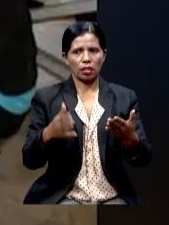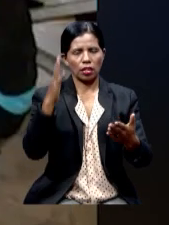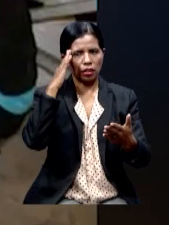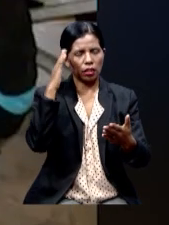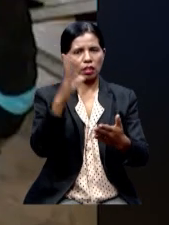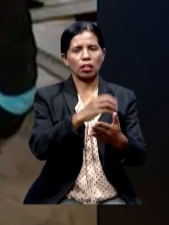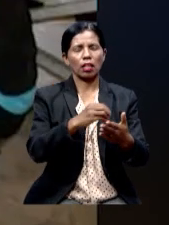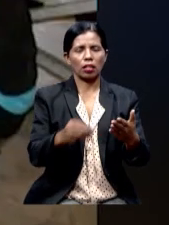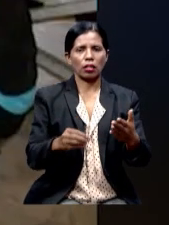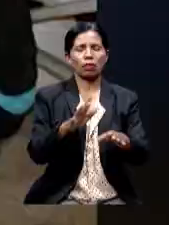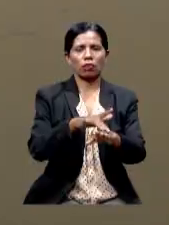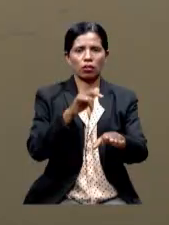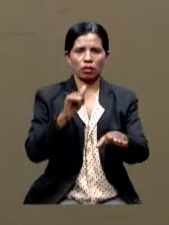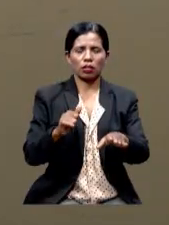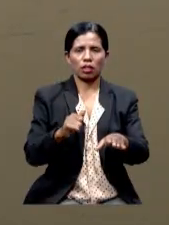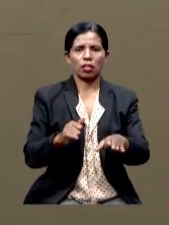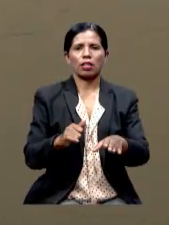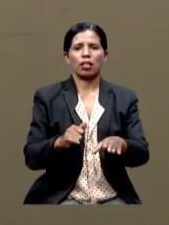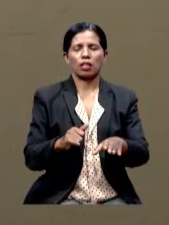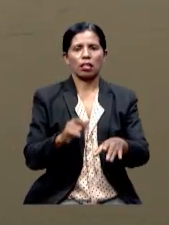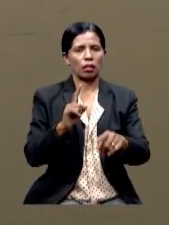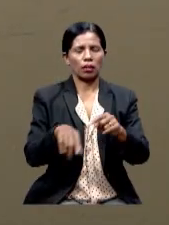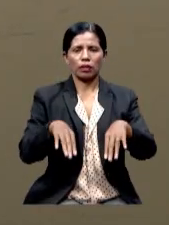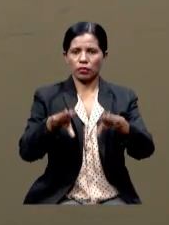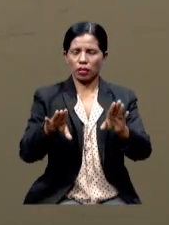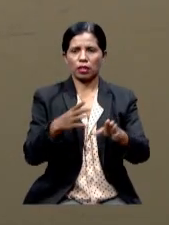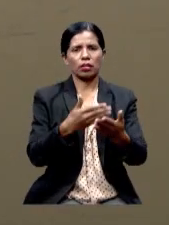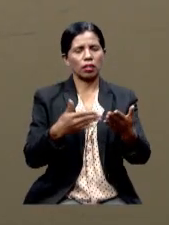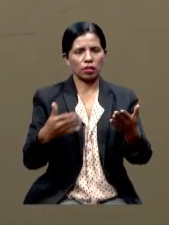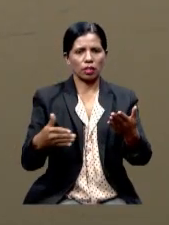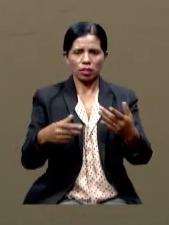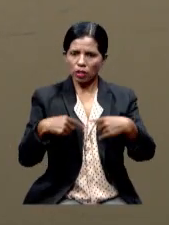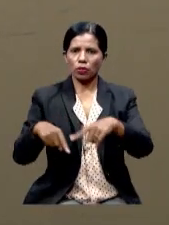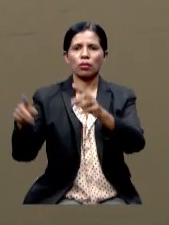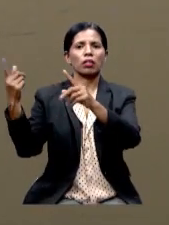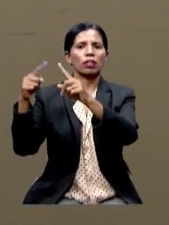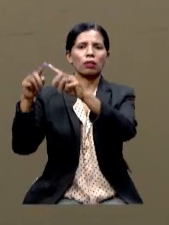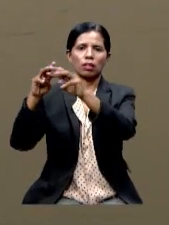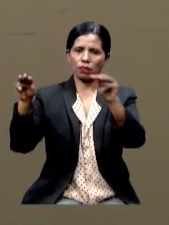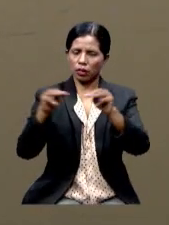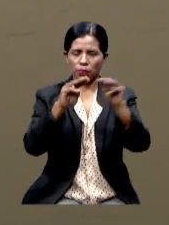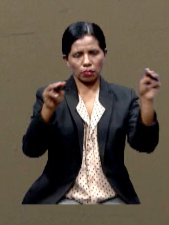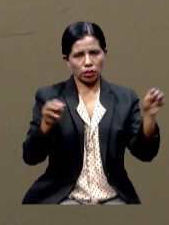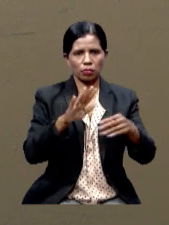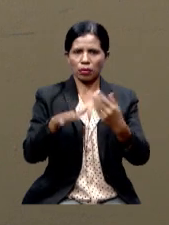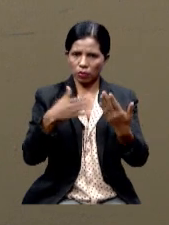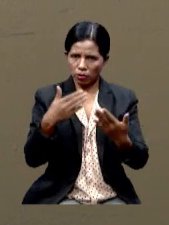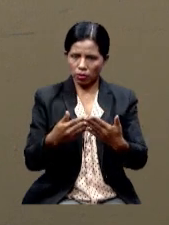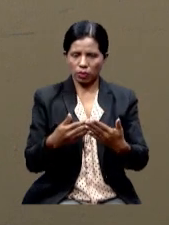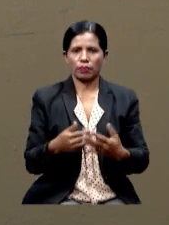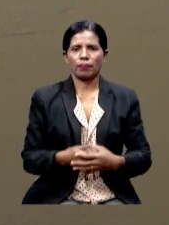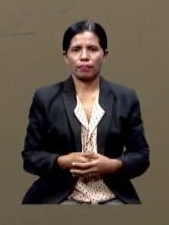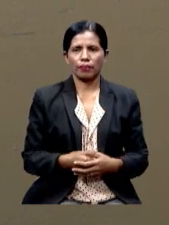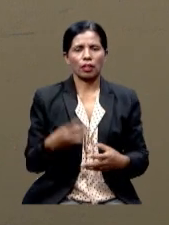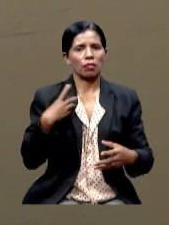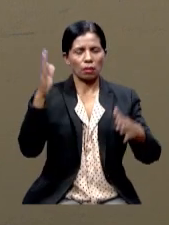ele contamina o global então tem que ir para o produto e o produto está produto e circula tanto to e a posto sira to e a dia ser não tem